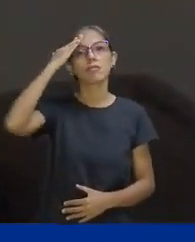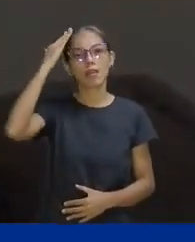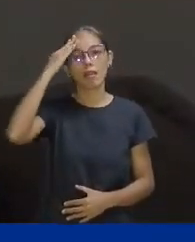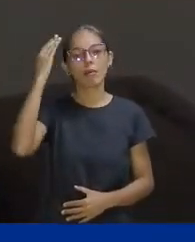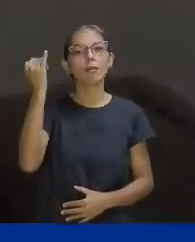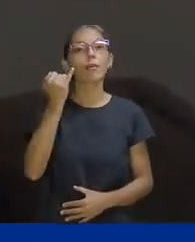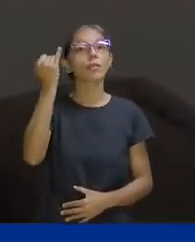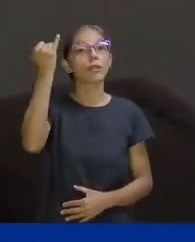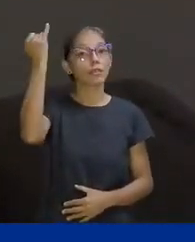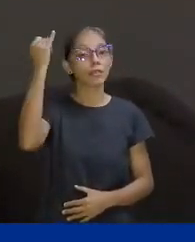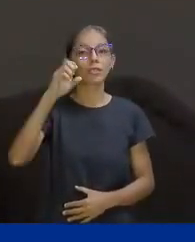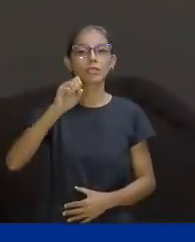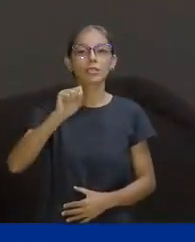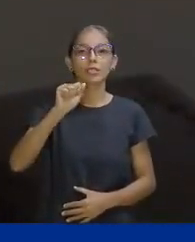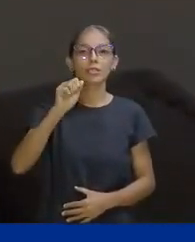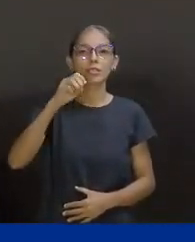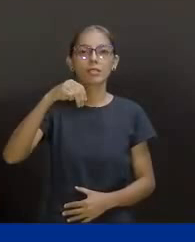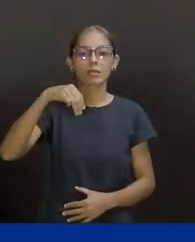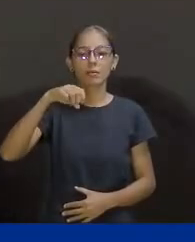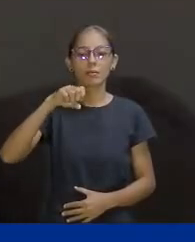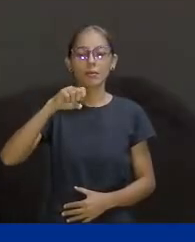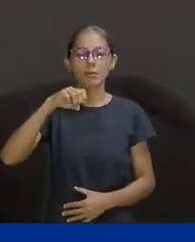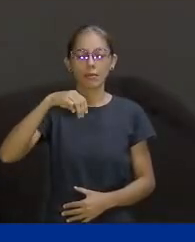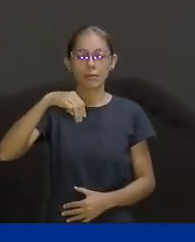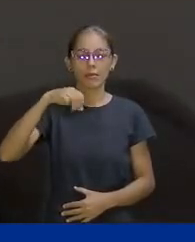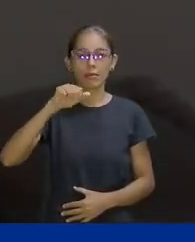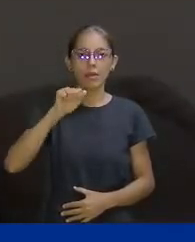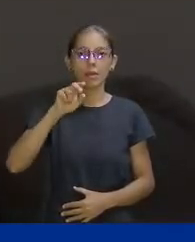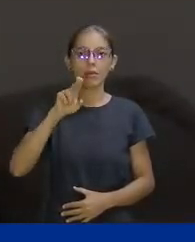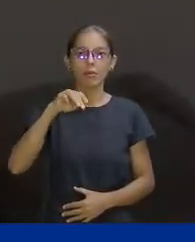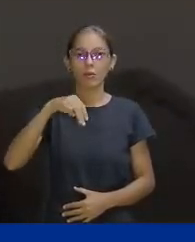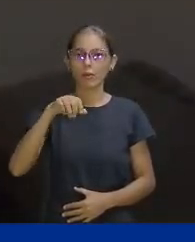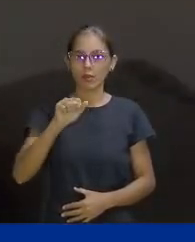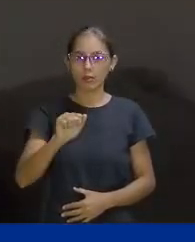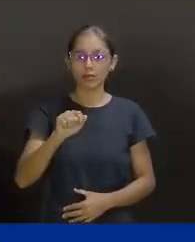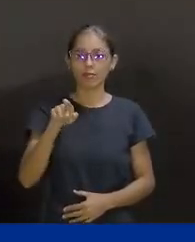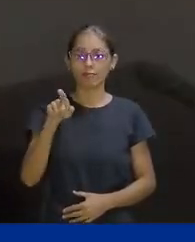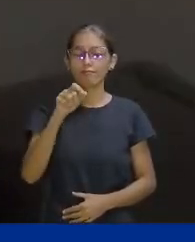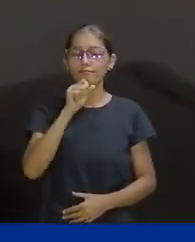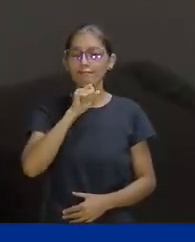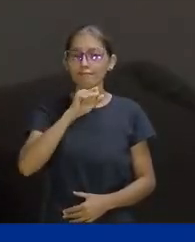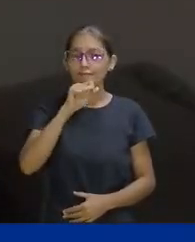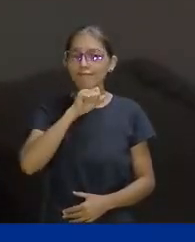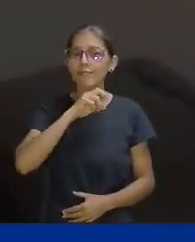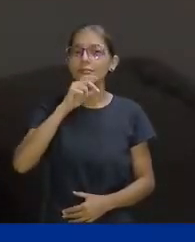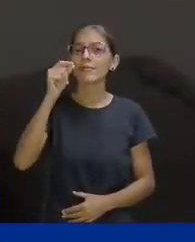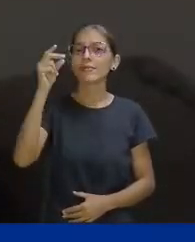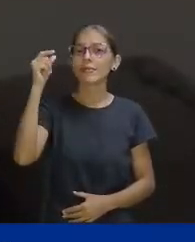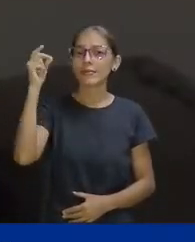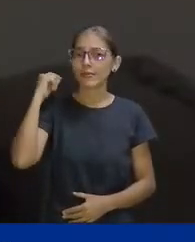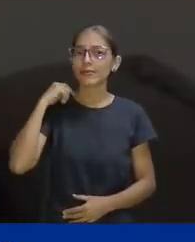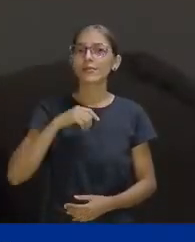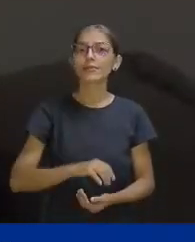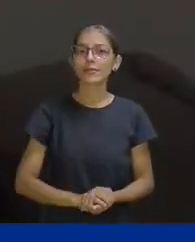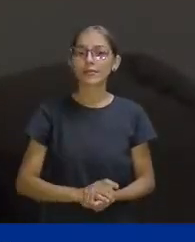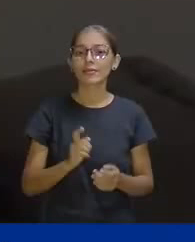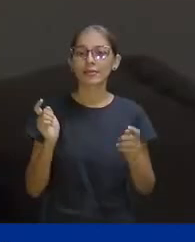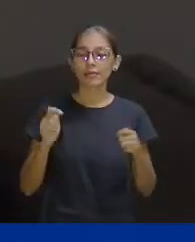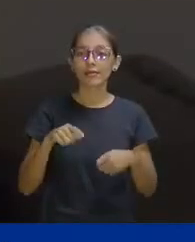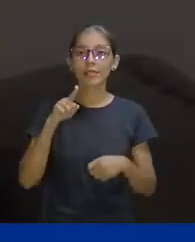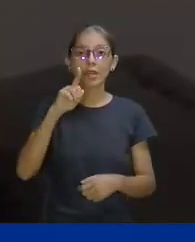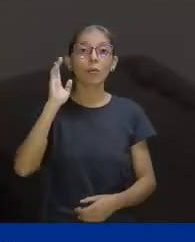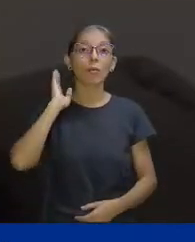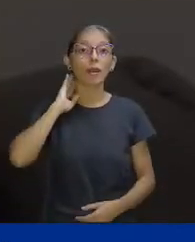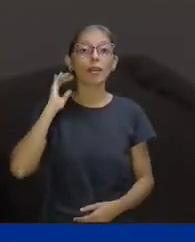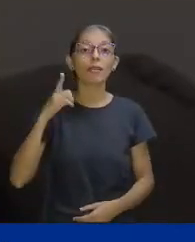sabe, uma samaúma, e a mais antiga, ela fica em Belterra, no estado do Pará. Ela tem quase 1000 anos de idade, segundo